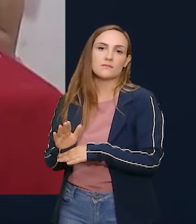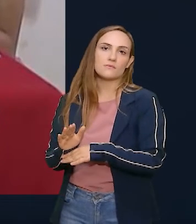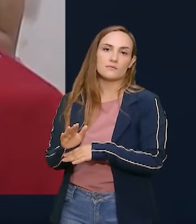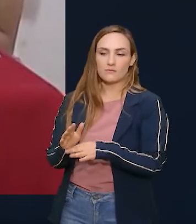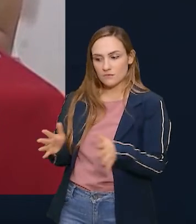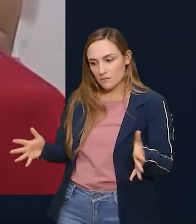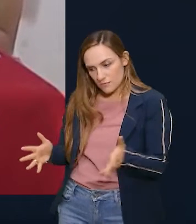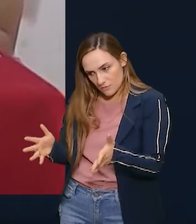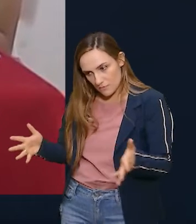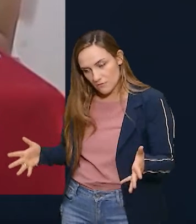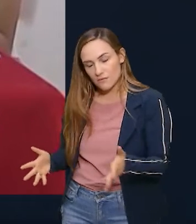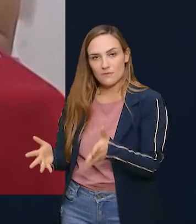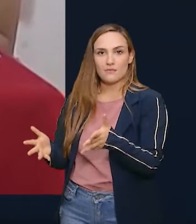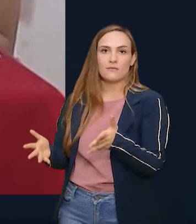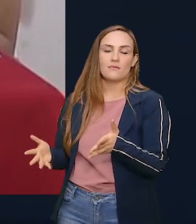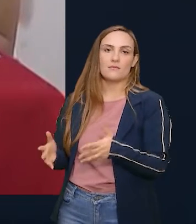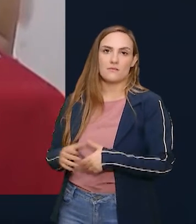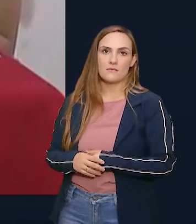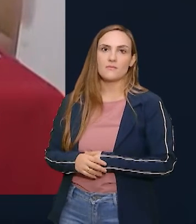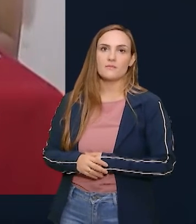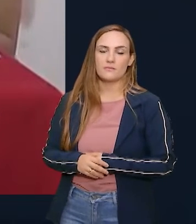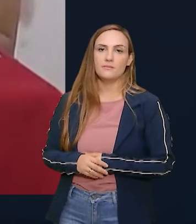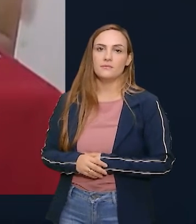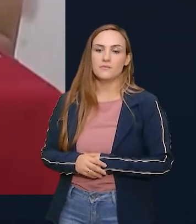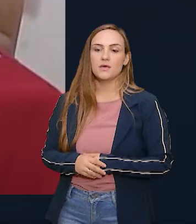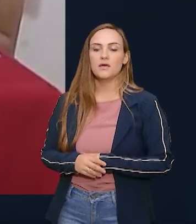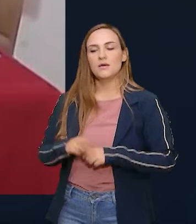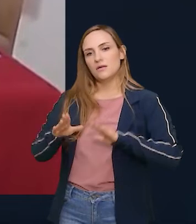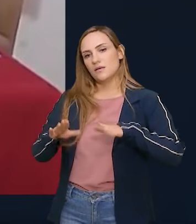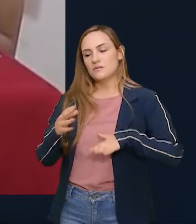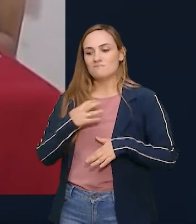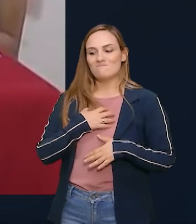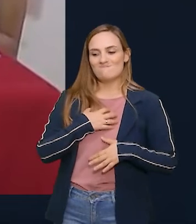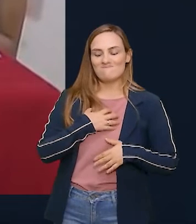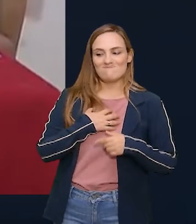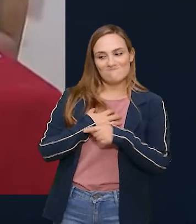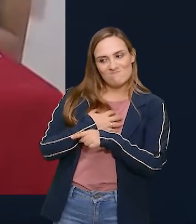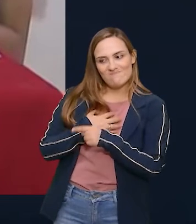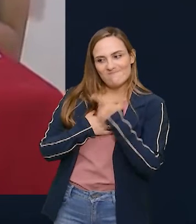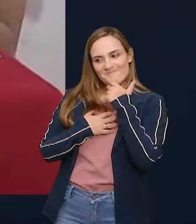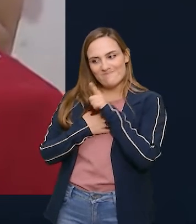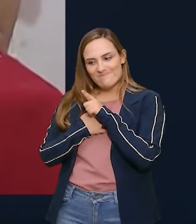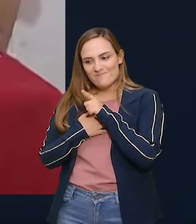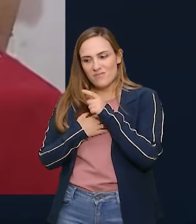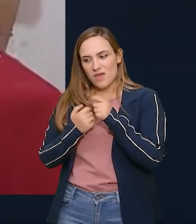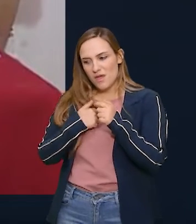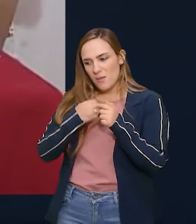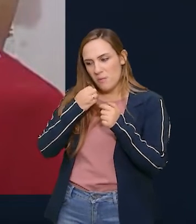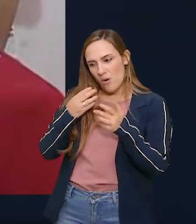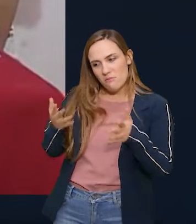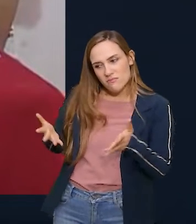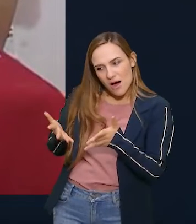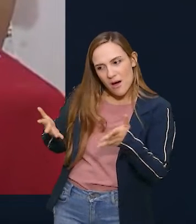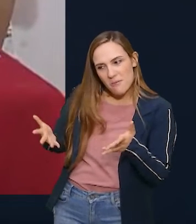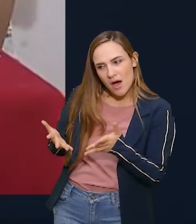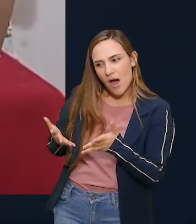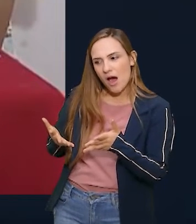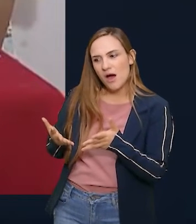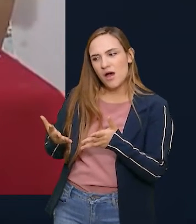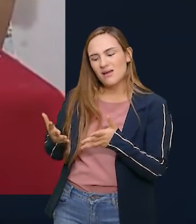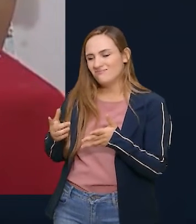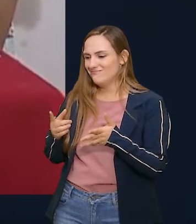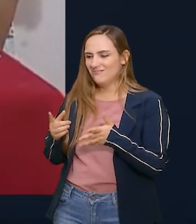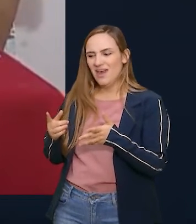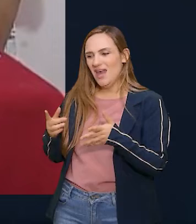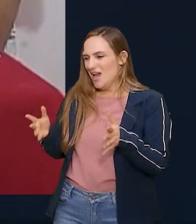preocupação de estar dando subsídio importante para eles, né? Então, a gente fica com aquela questão, será